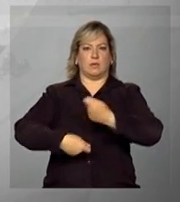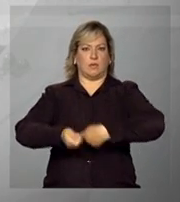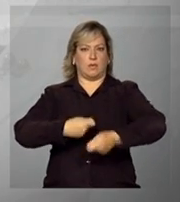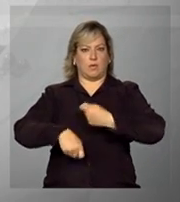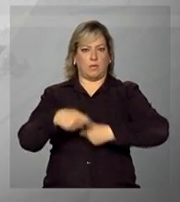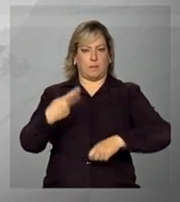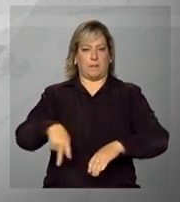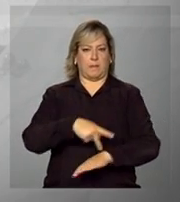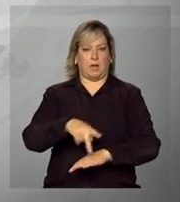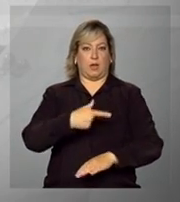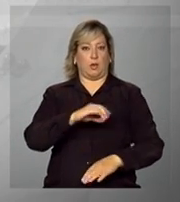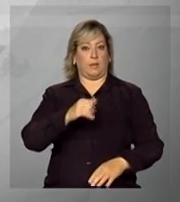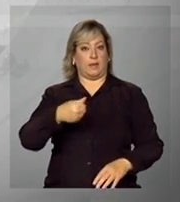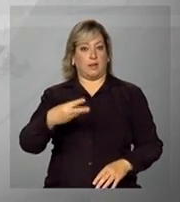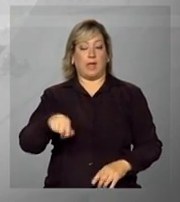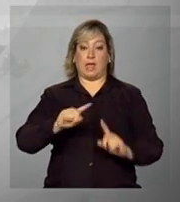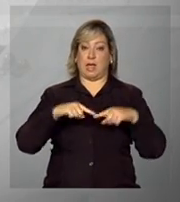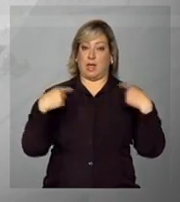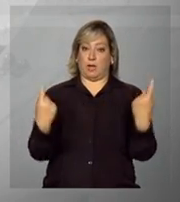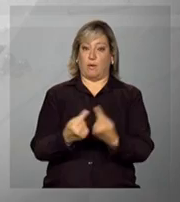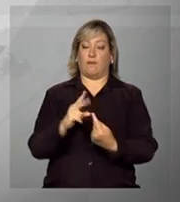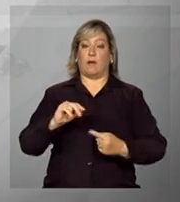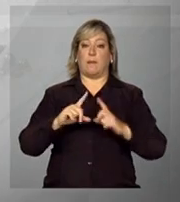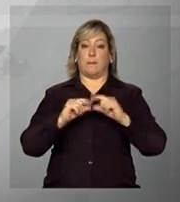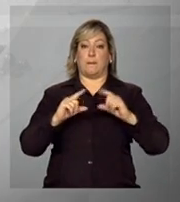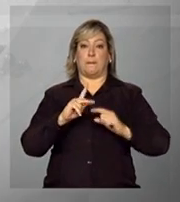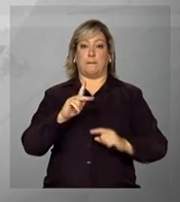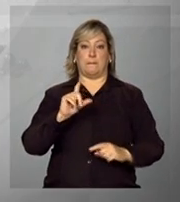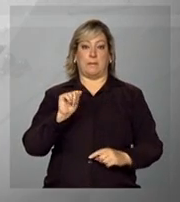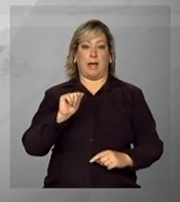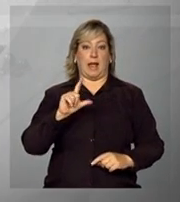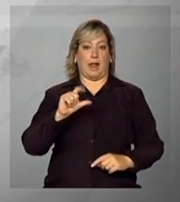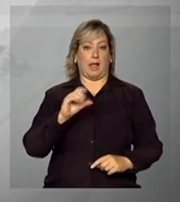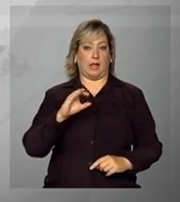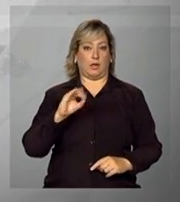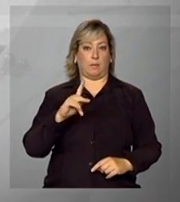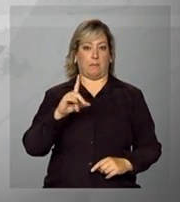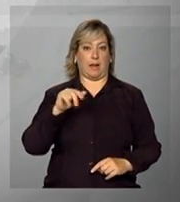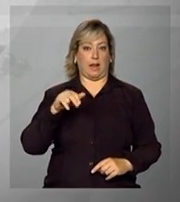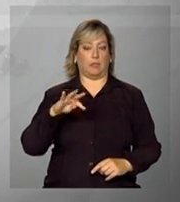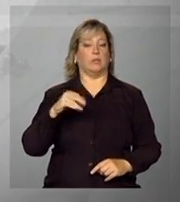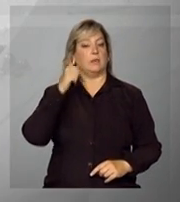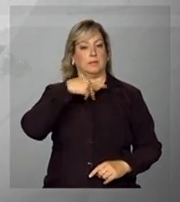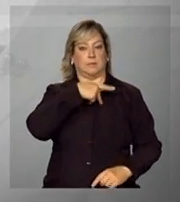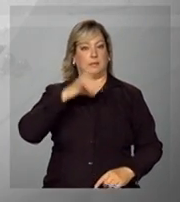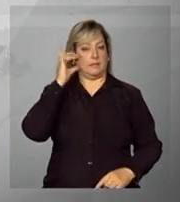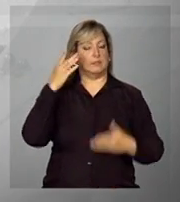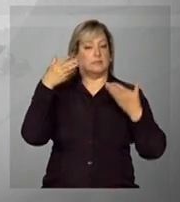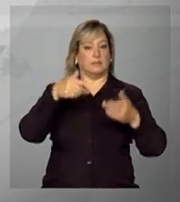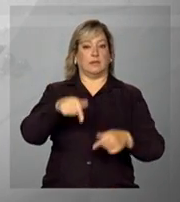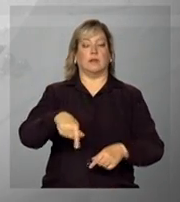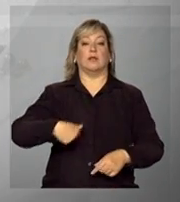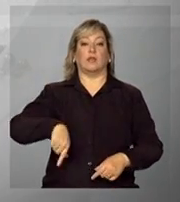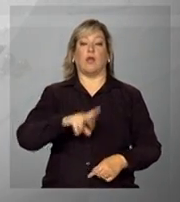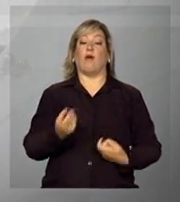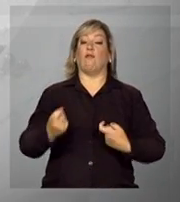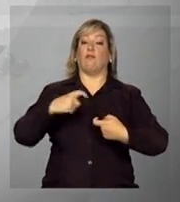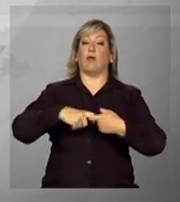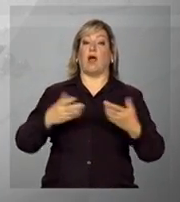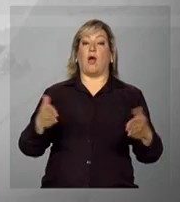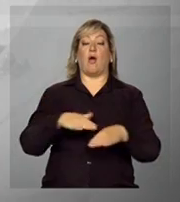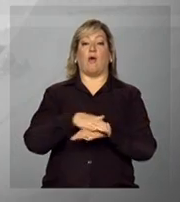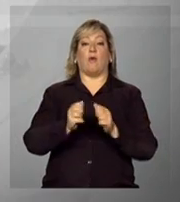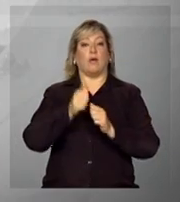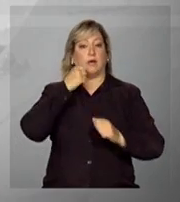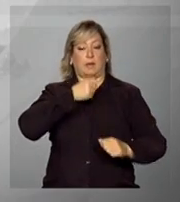em 2013. A reunião será no Palácio do Planalto, com a participação da presidenta Dilma Rousseff. Vamos voltar a conversar